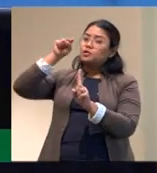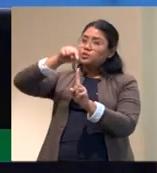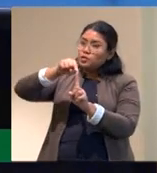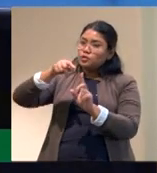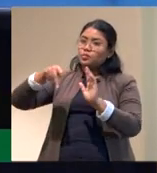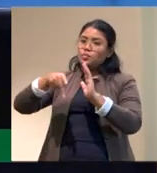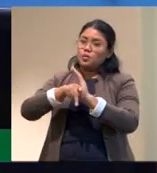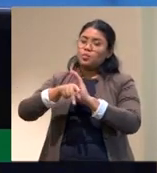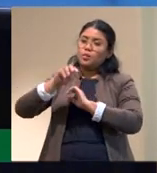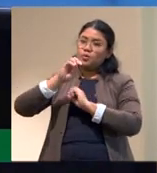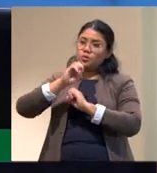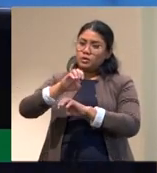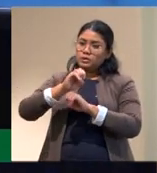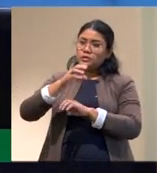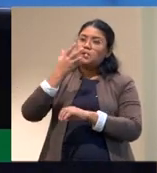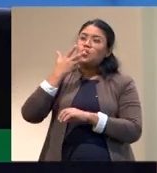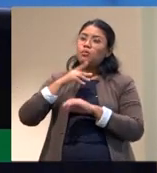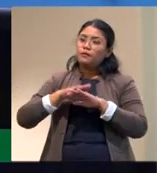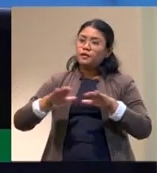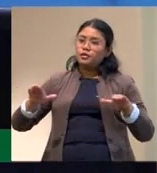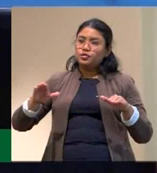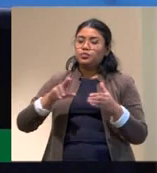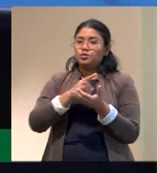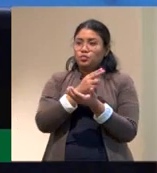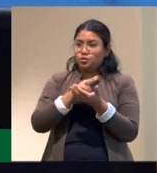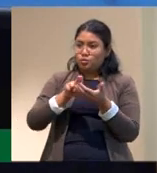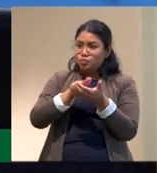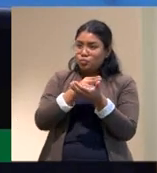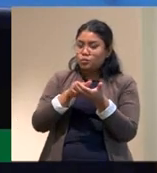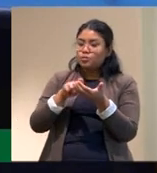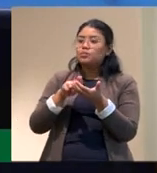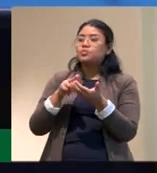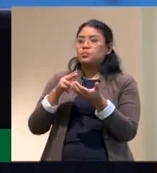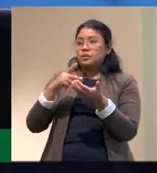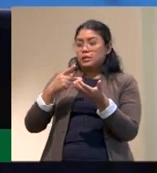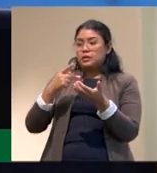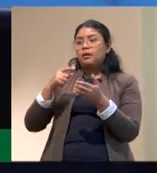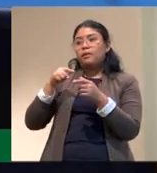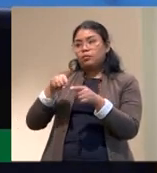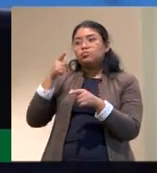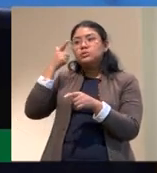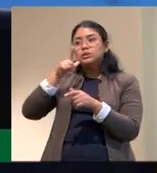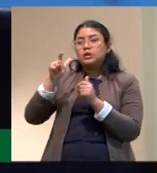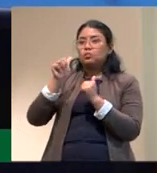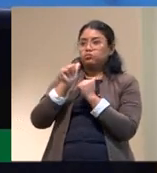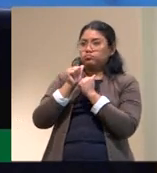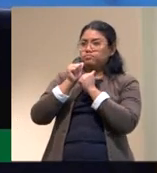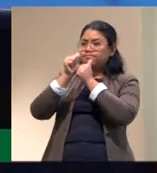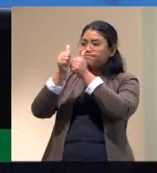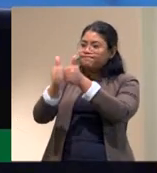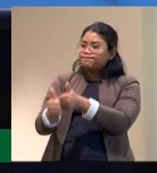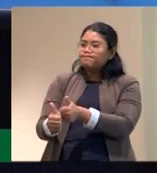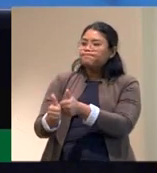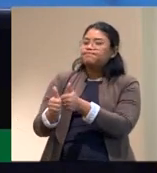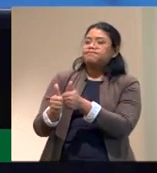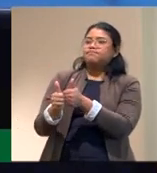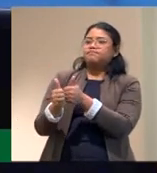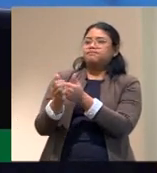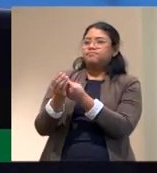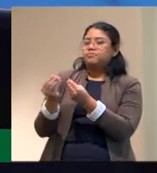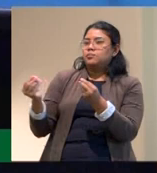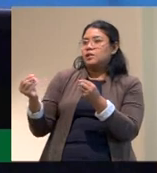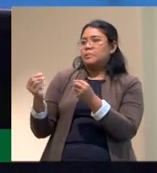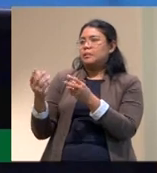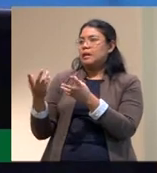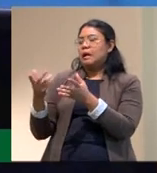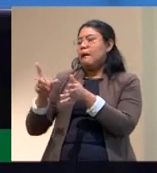educação infantil em caráter nacional. Quer dizer, a rede conseguiu acompanhar isso sem pegar